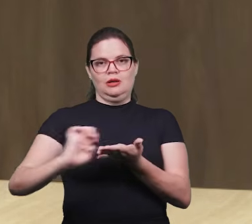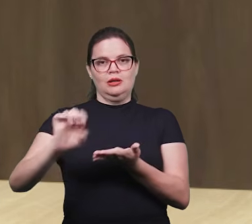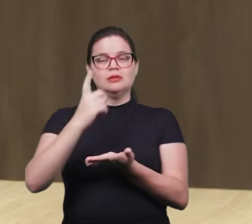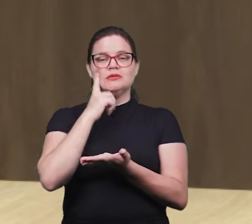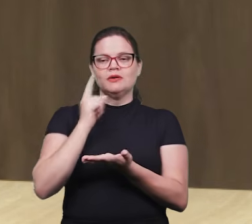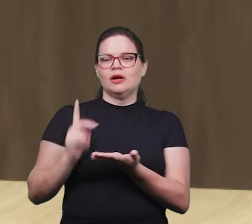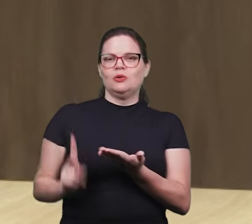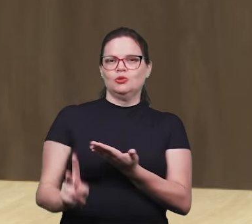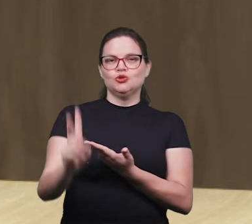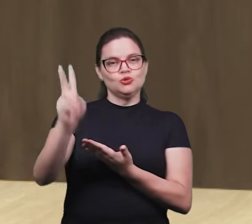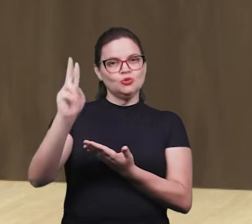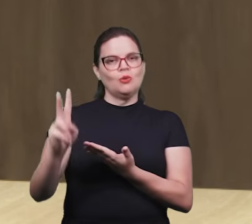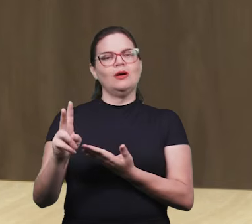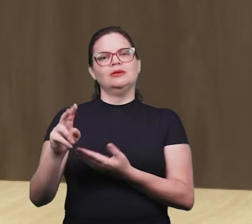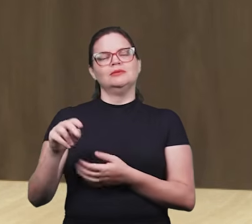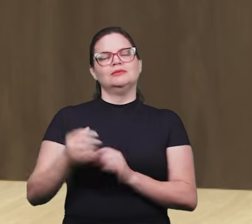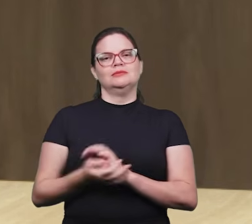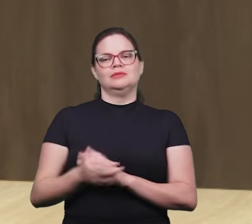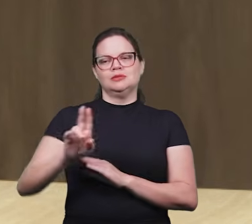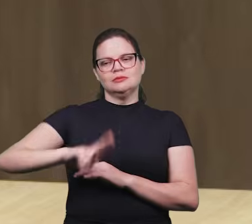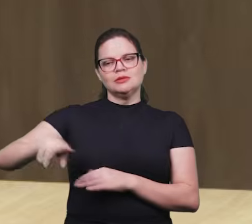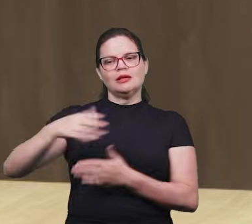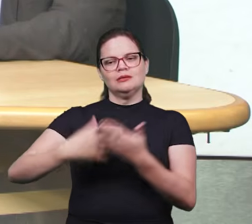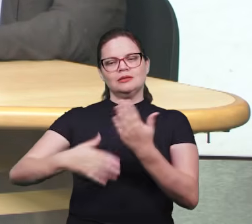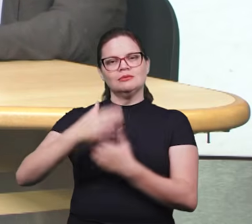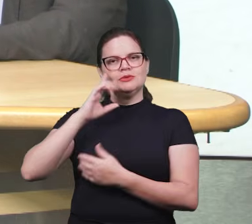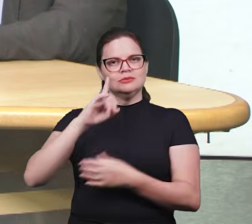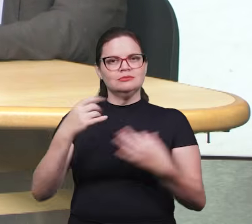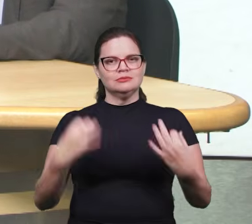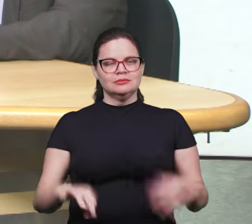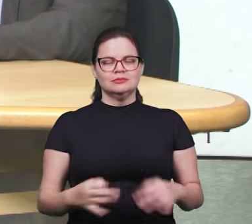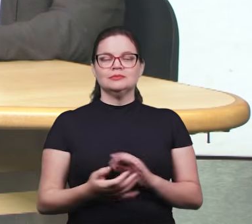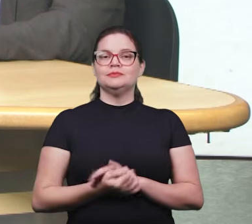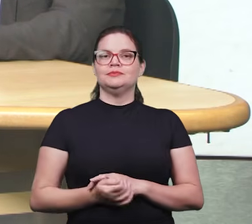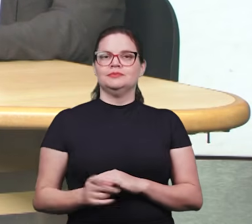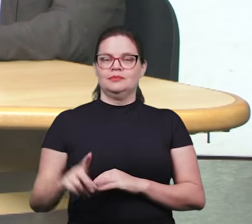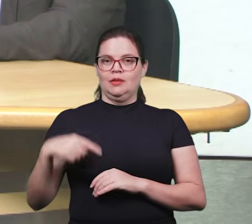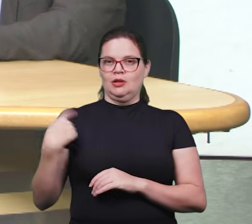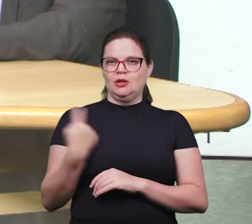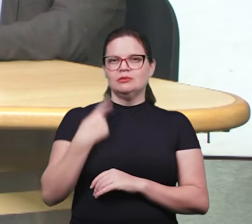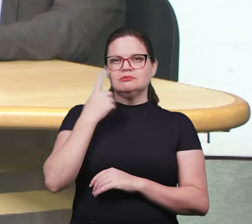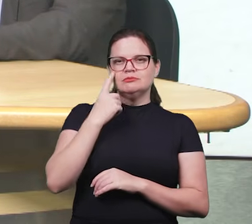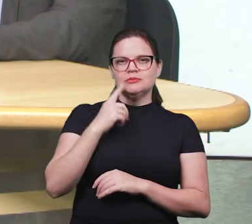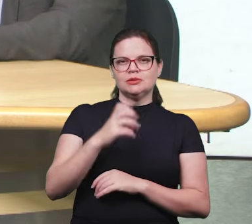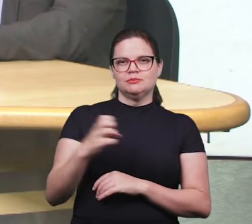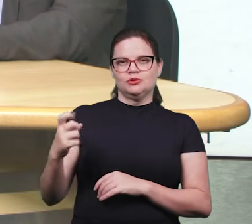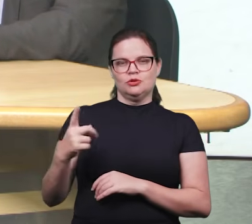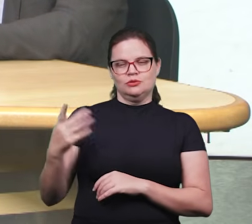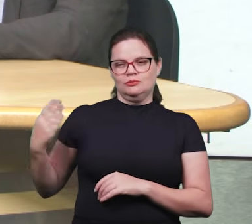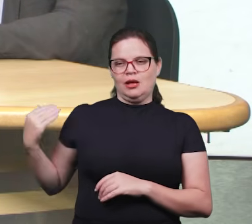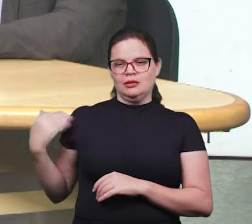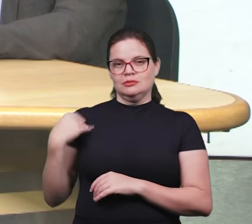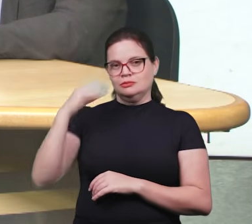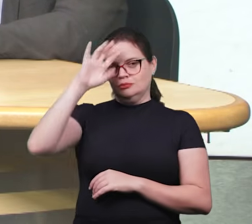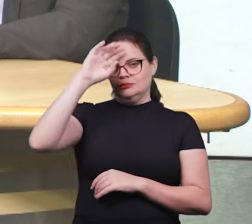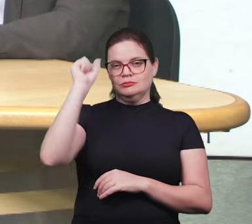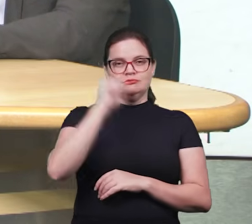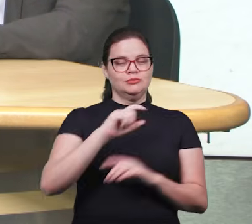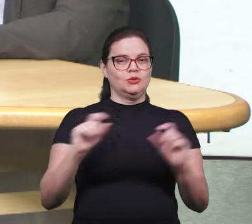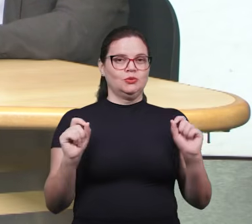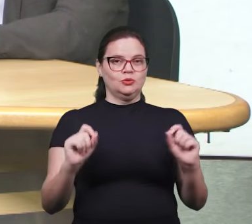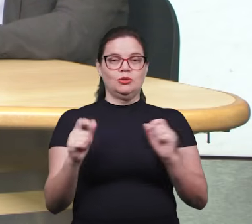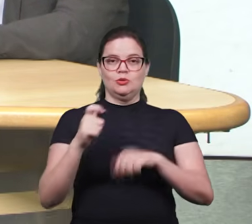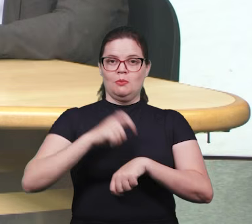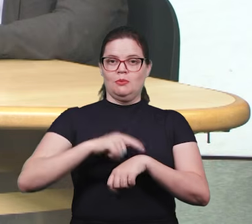agora a figura de Eliseu. Isso. Interessante que, conforme aprendemos no episódio passado,